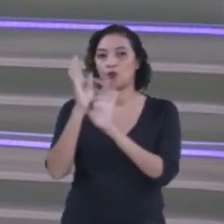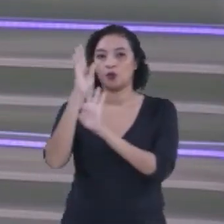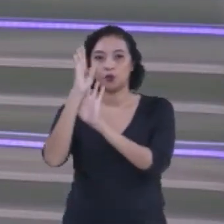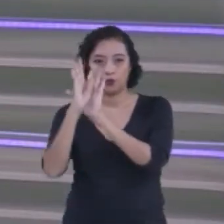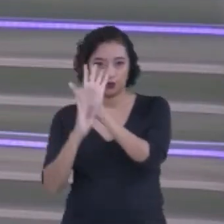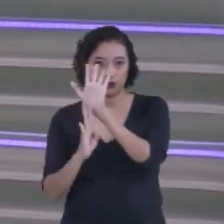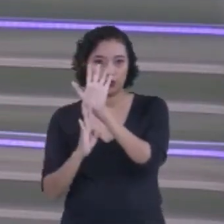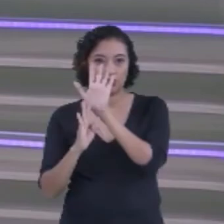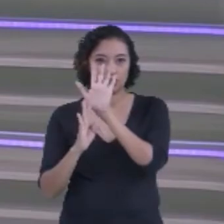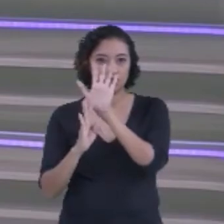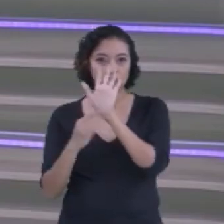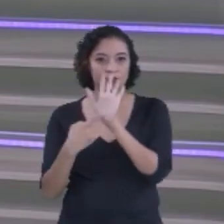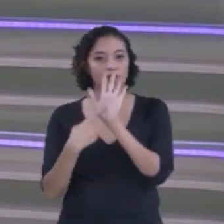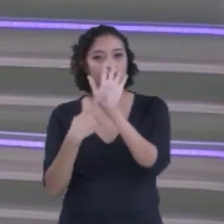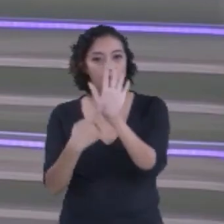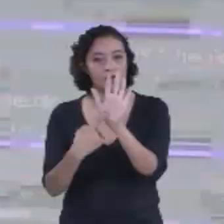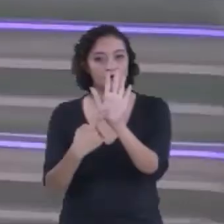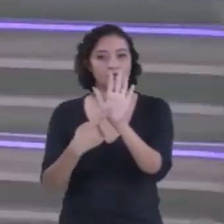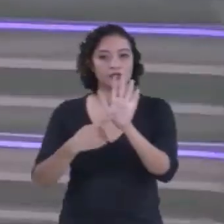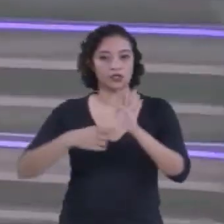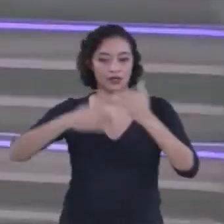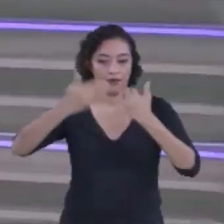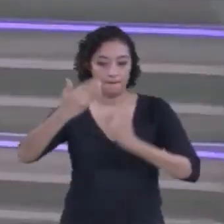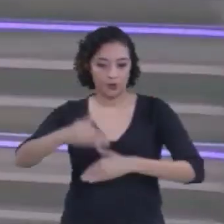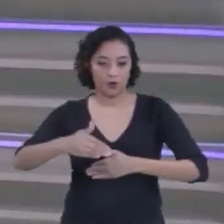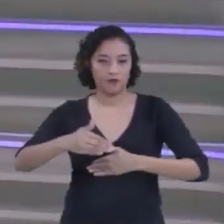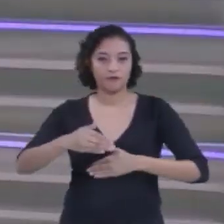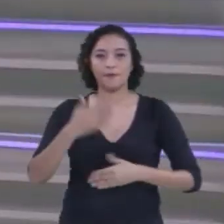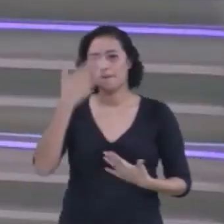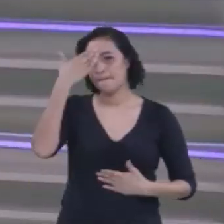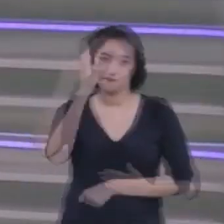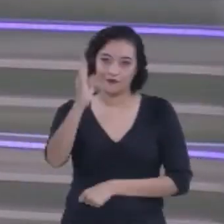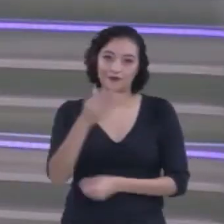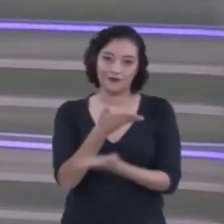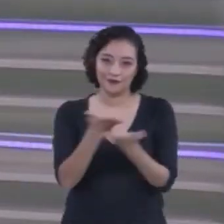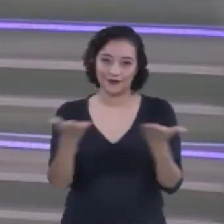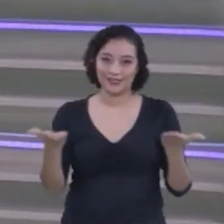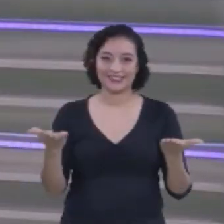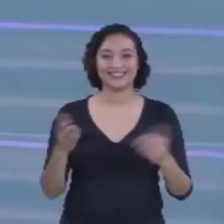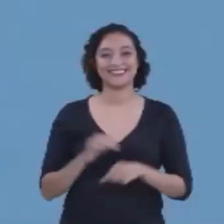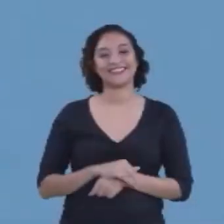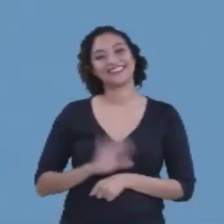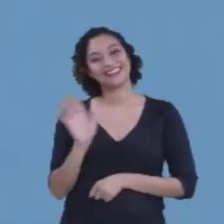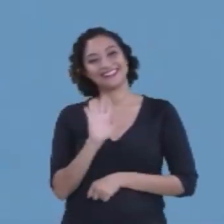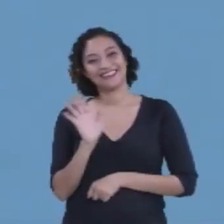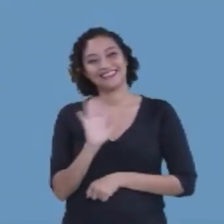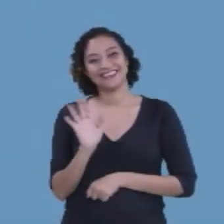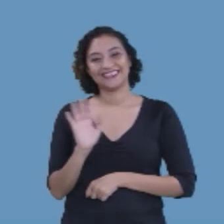nas avaliações externas. Agradeço a participação de todos e tchau, gente!